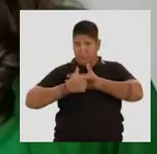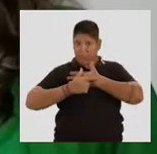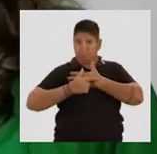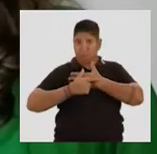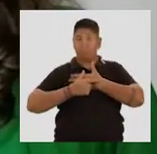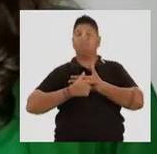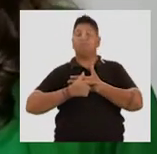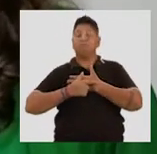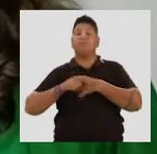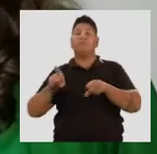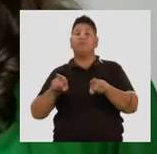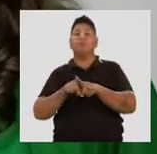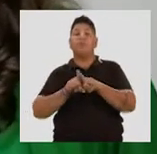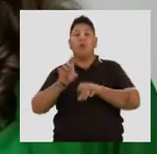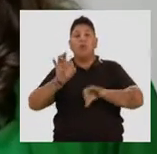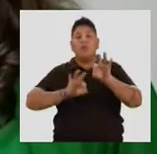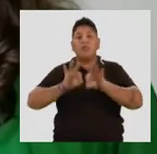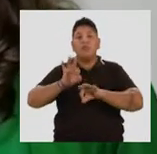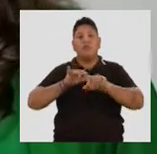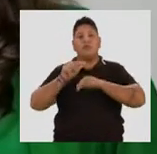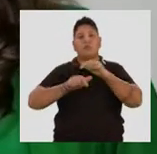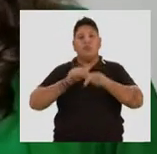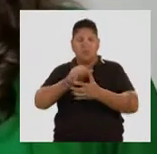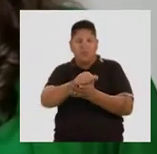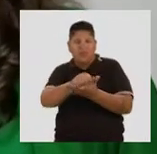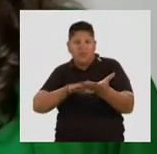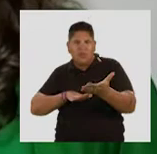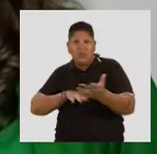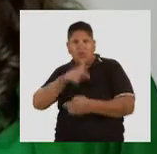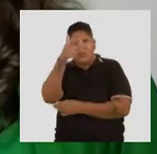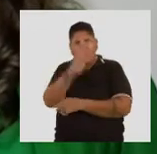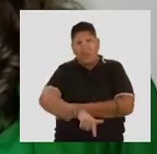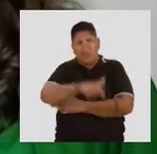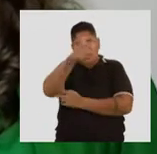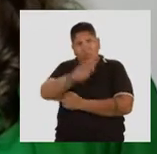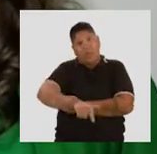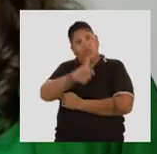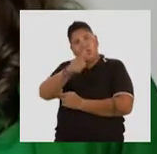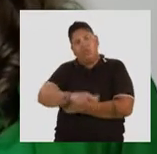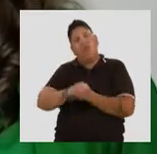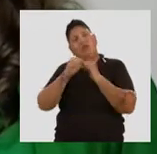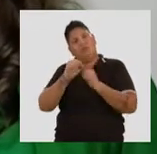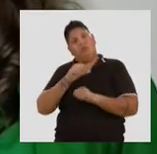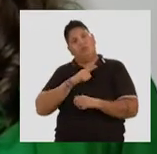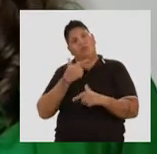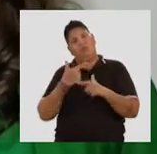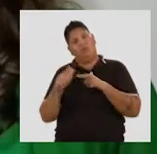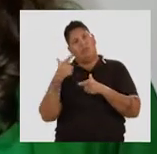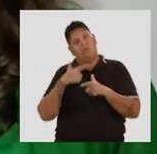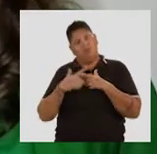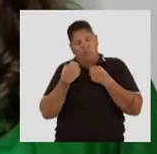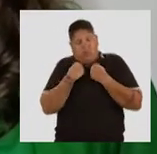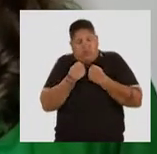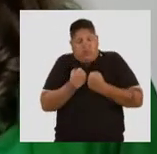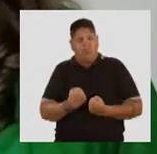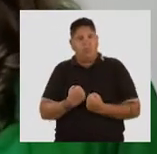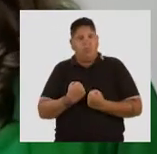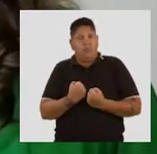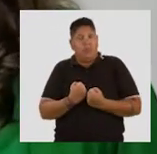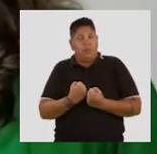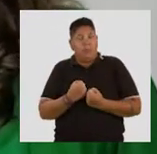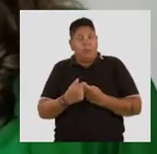atividade, e também a organização do trabalho. Atividades muito repetitivas, elas podem causar tanto